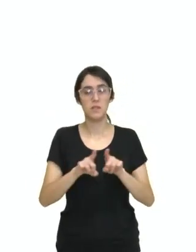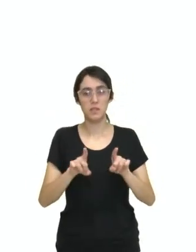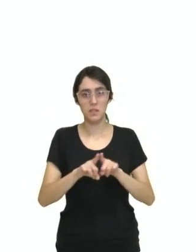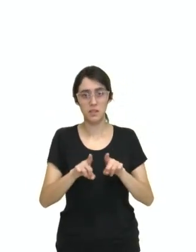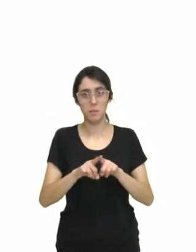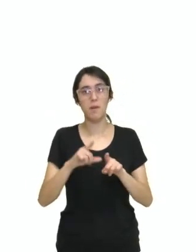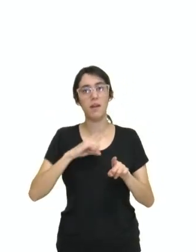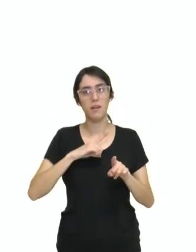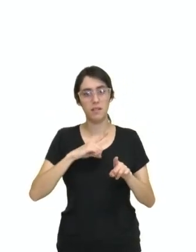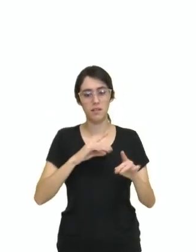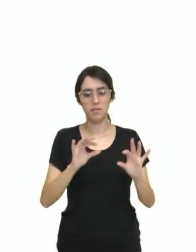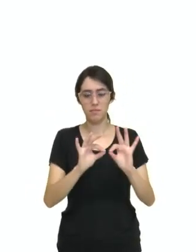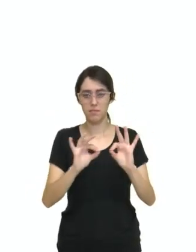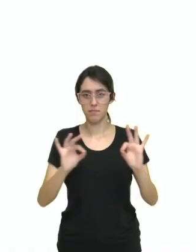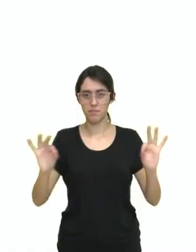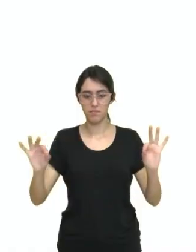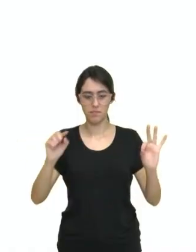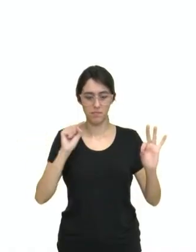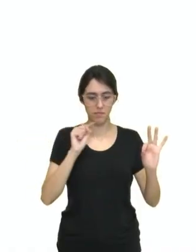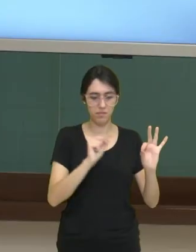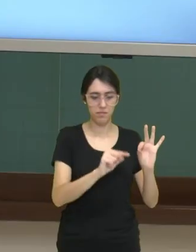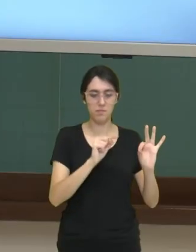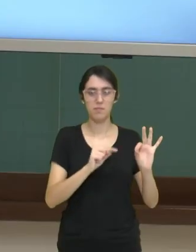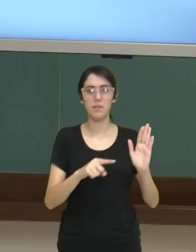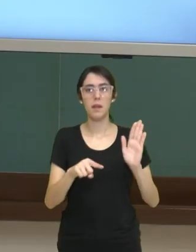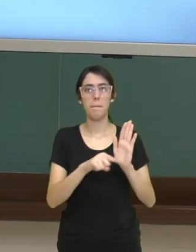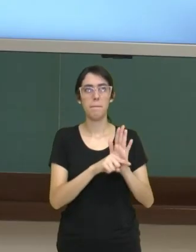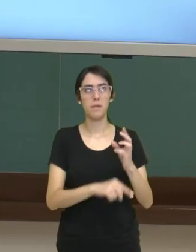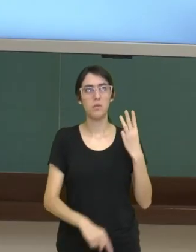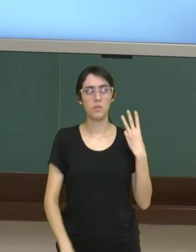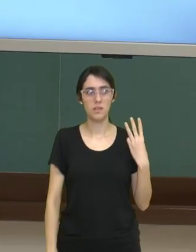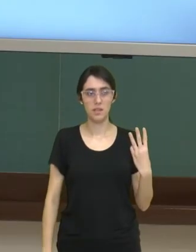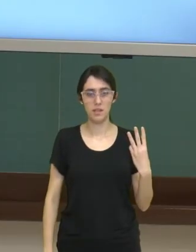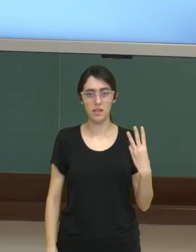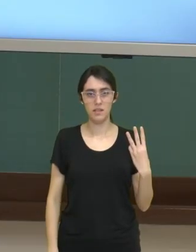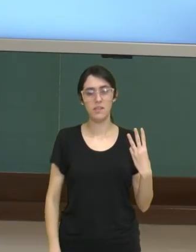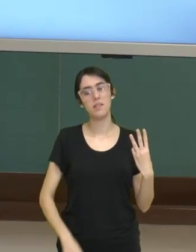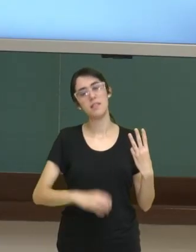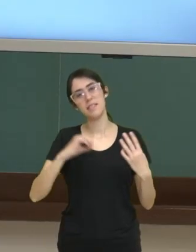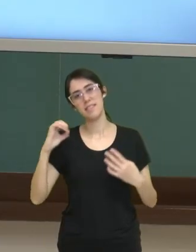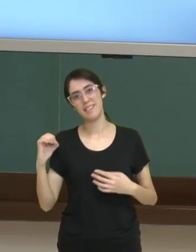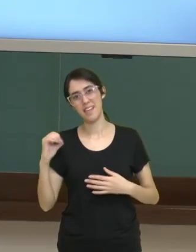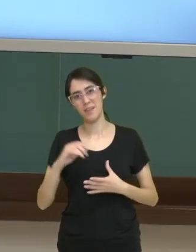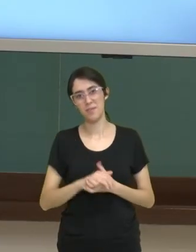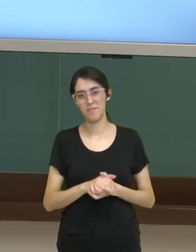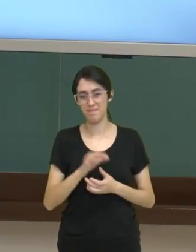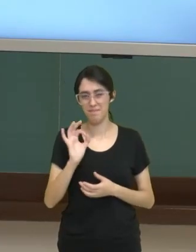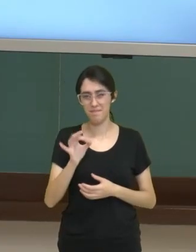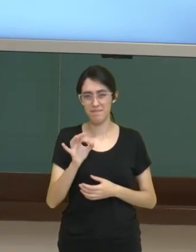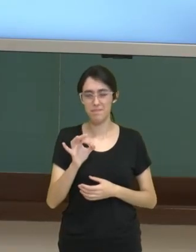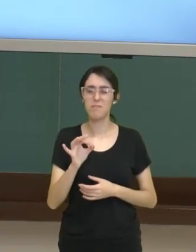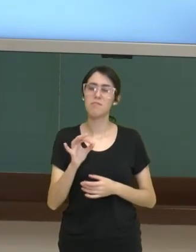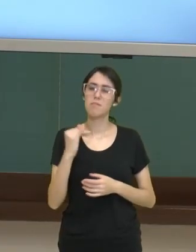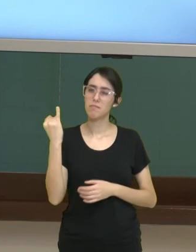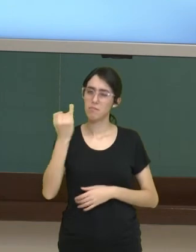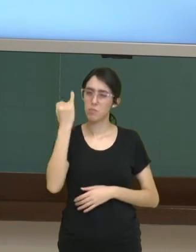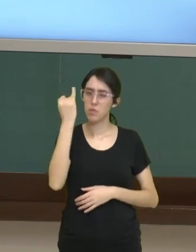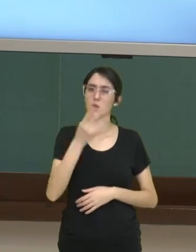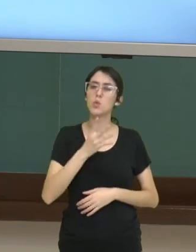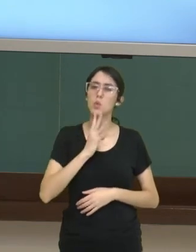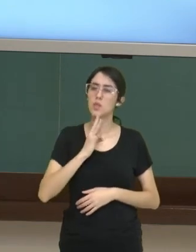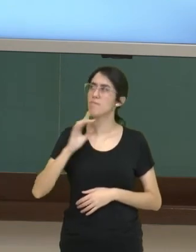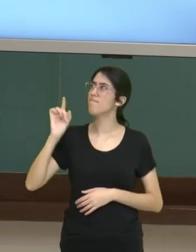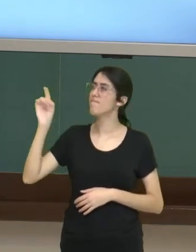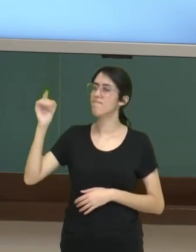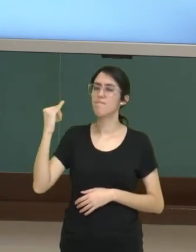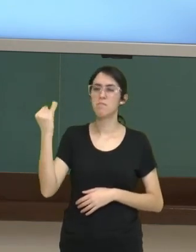abscissa, só que ele está na abscissa menos 3 e a ordenada vale 0. Tranquilo, gente? Muito importante isso daqui. Tenho certeza